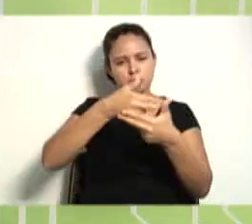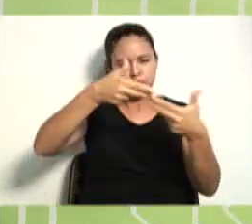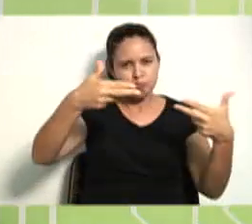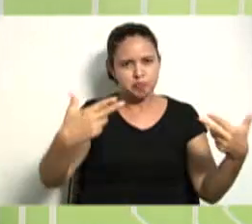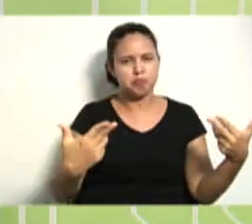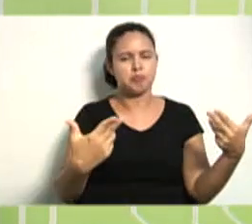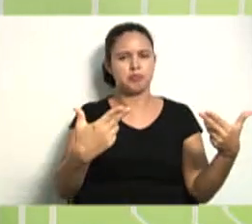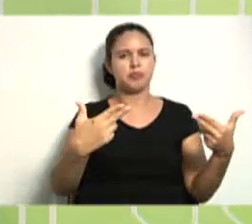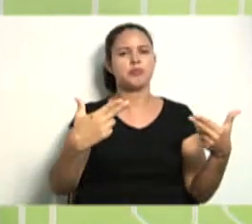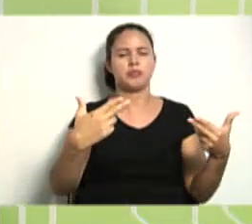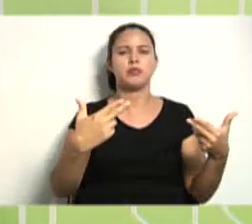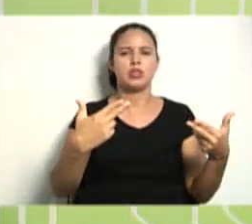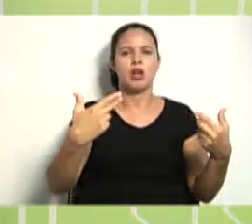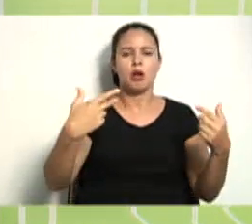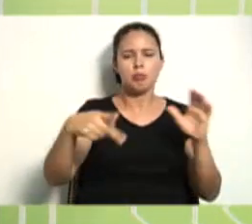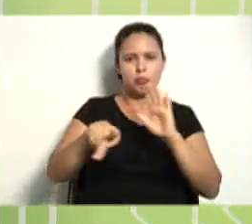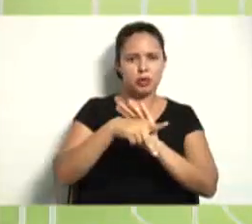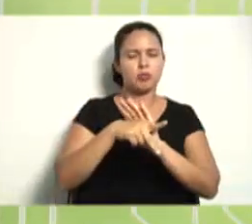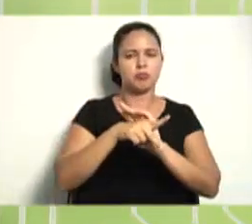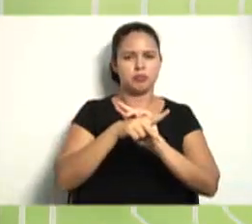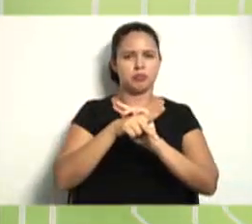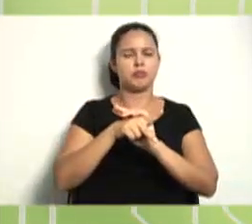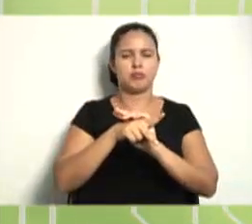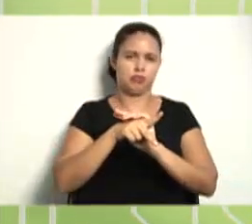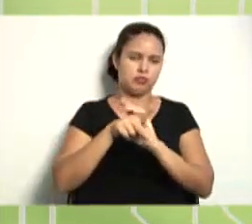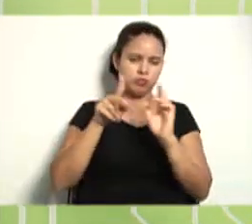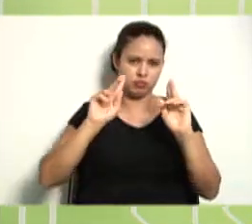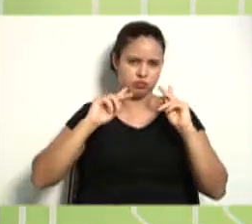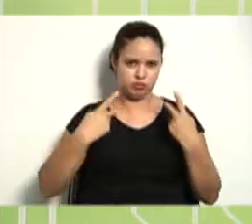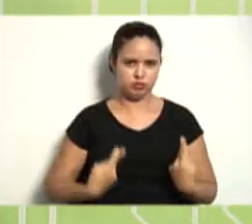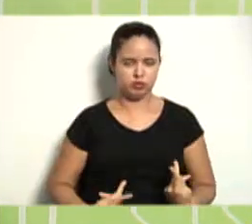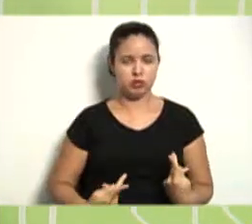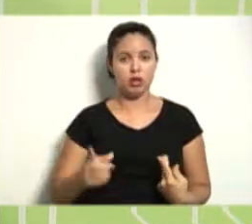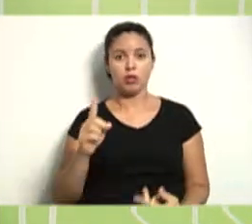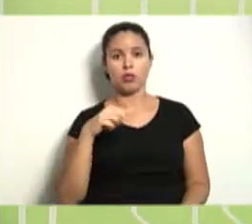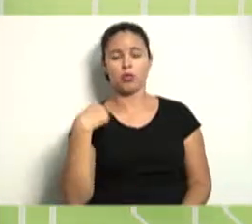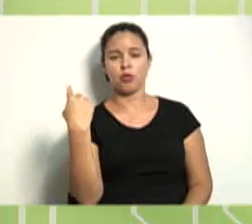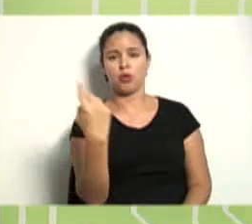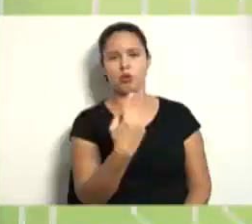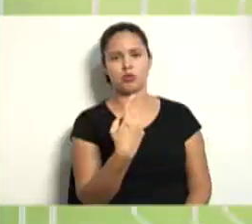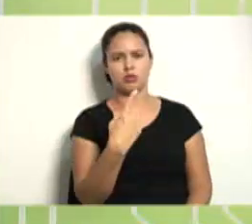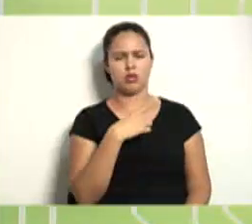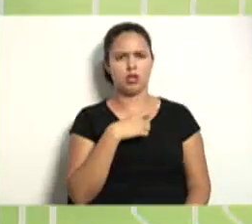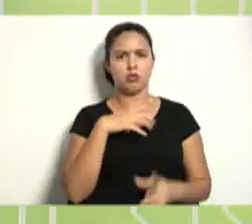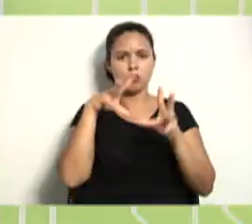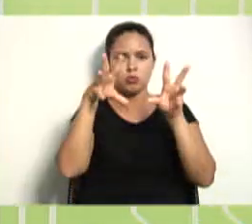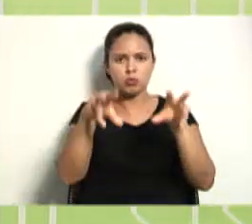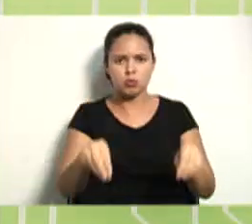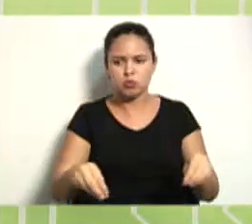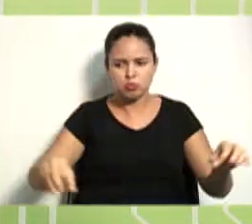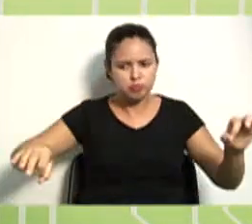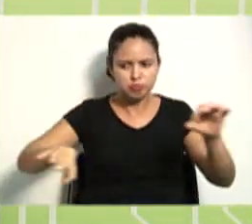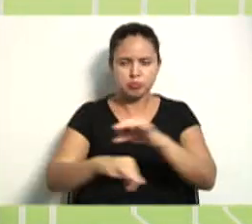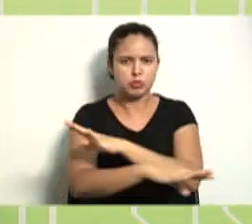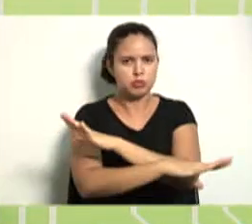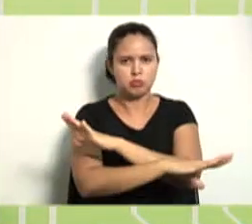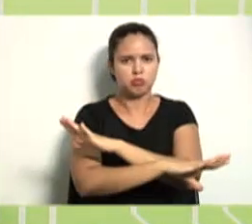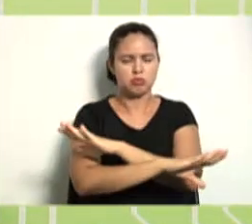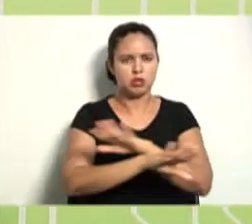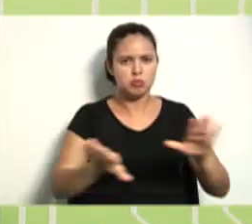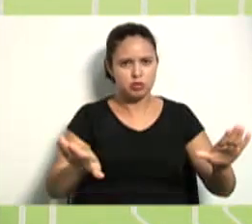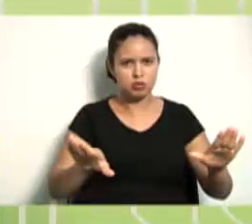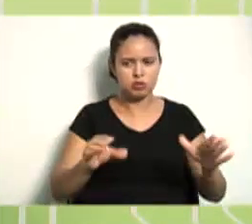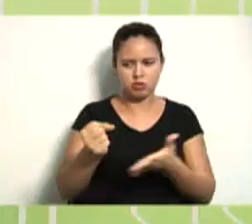realizar as nossas necessidades. Porque nós não temos nada pronto, nós não encontramos muitas coisas prontas